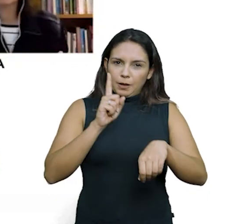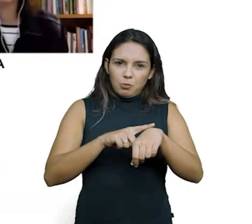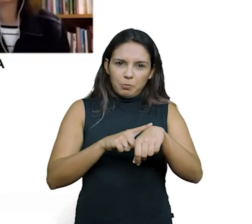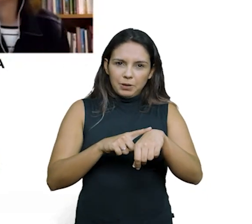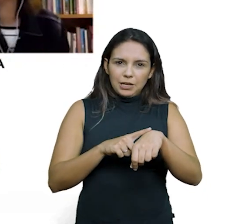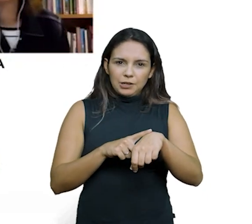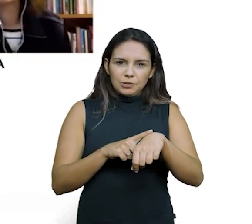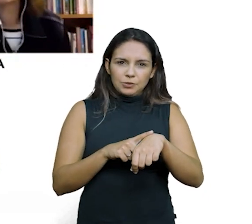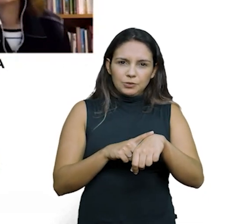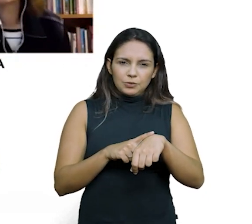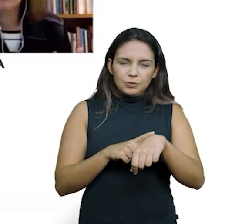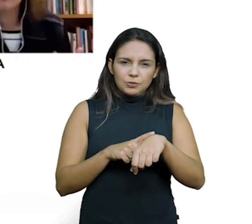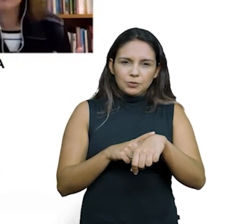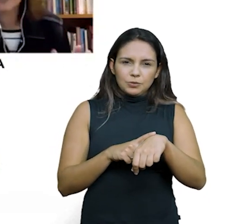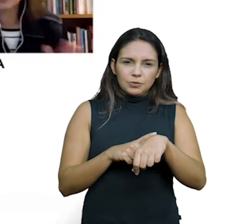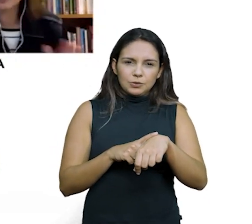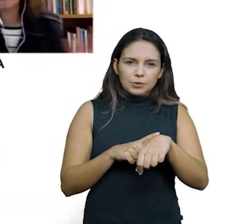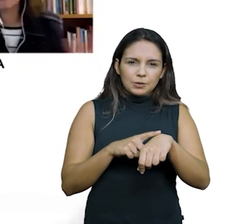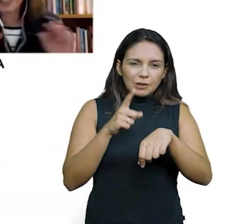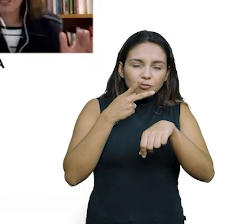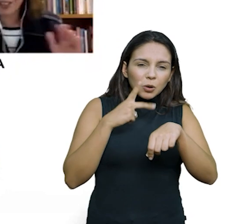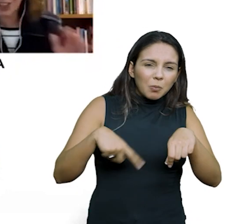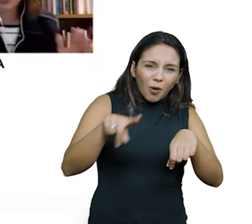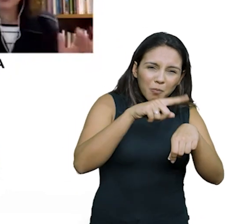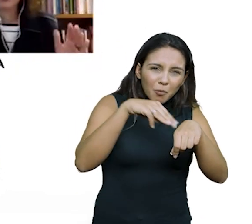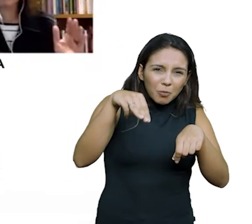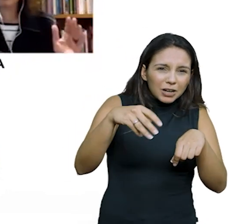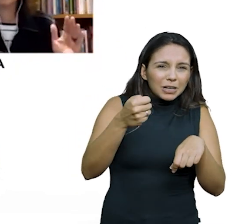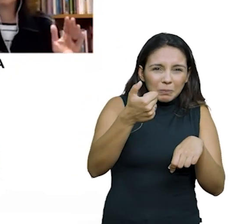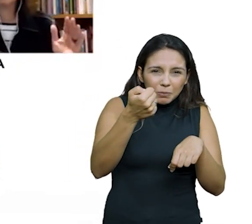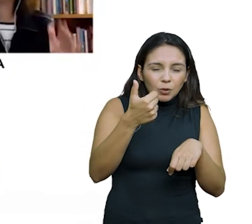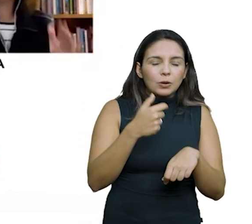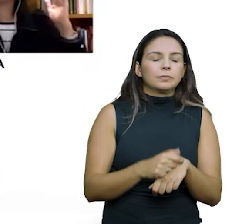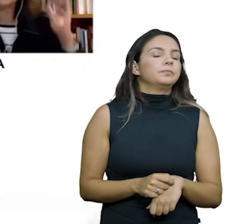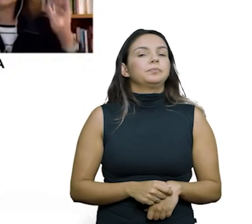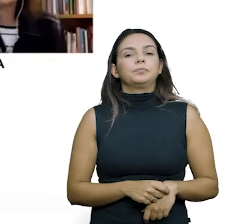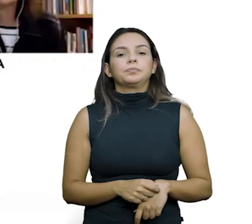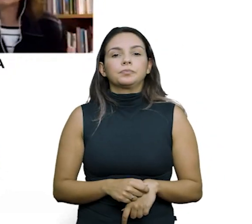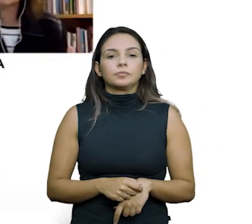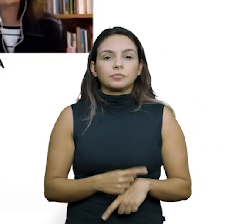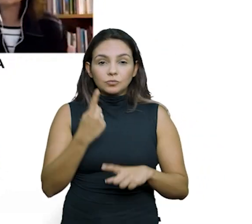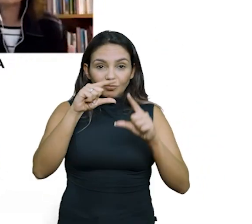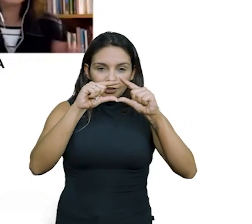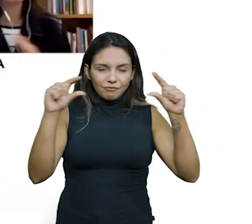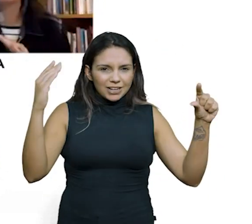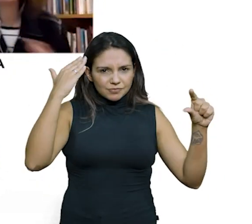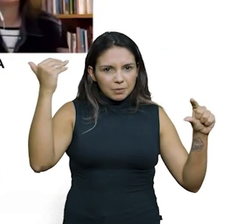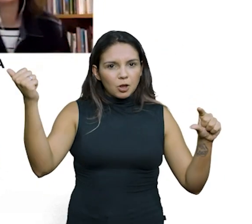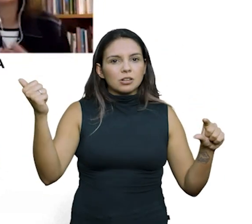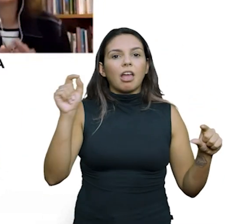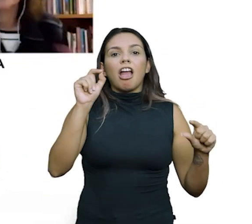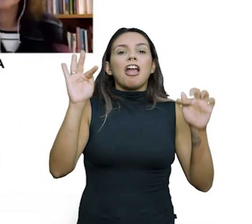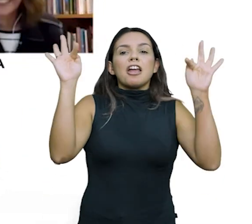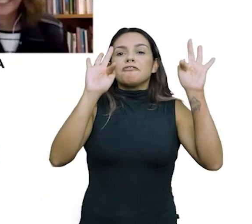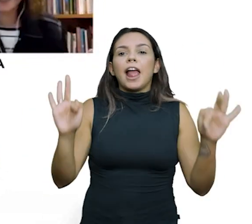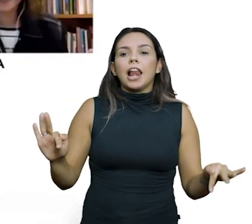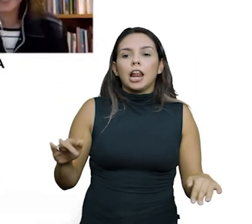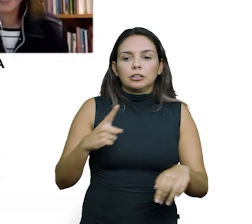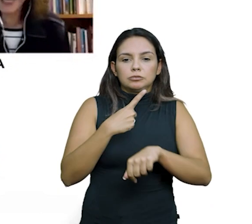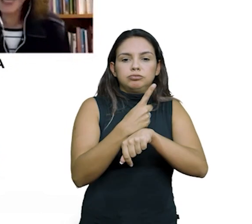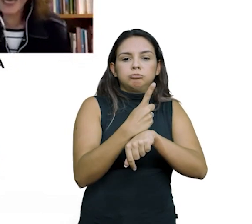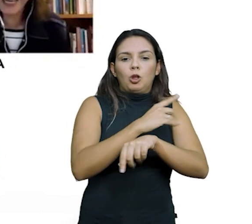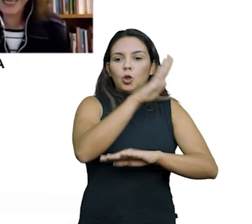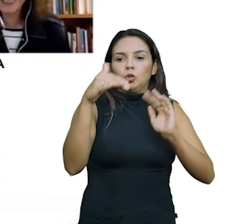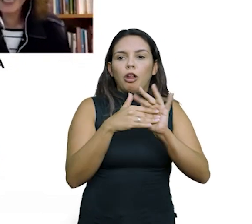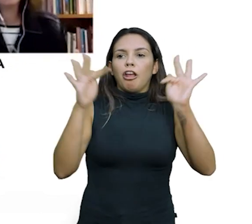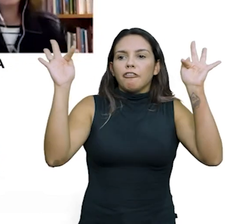coisa que o Cortella fala, que eu acho maravilhosa, que ele fala, quem é feliz o tempo todo é porque não está entendendo nada.